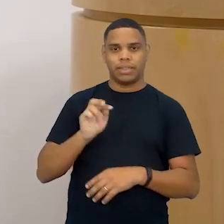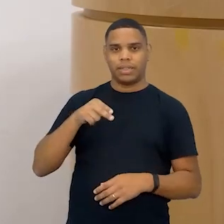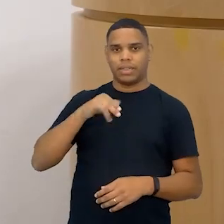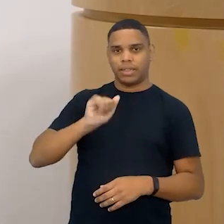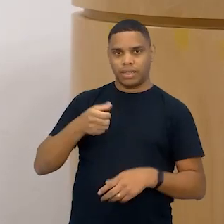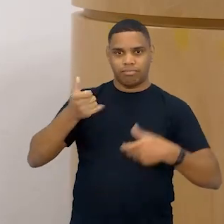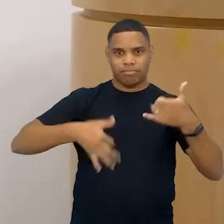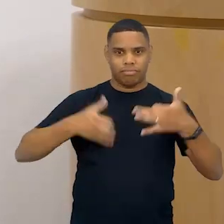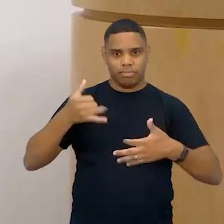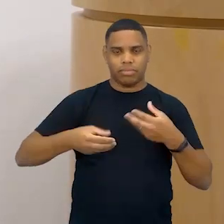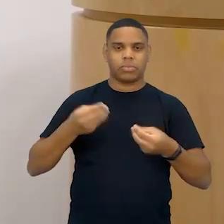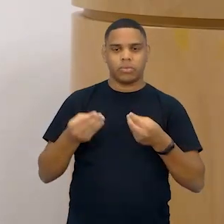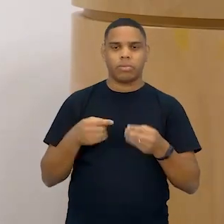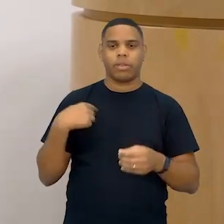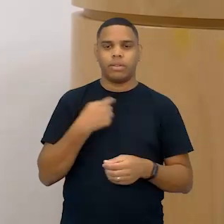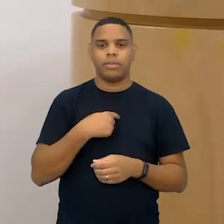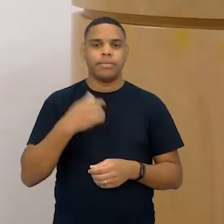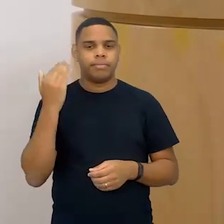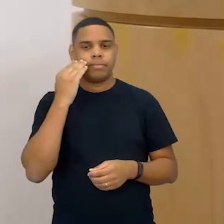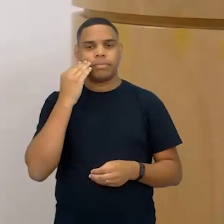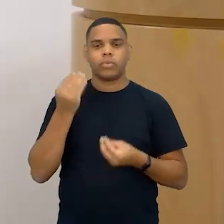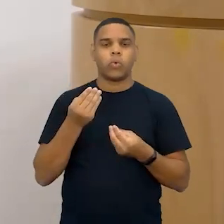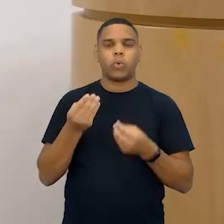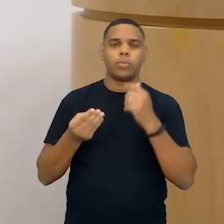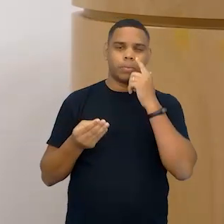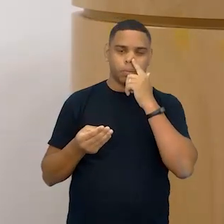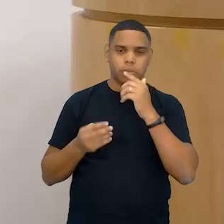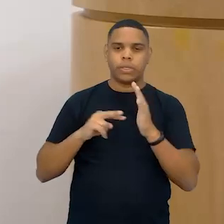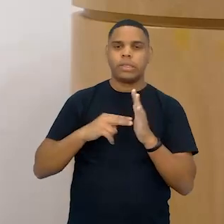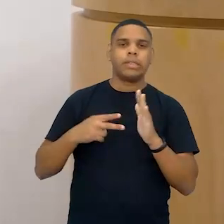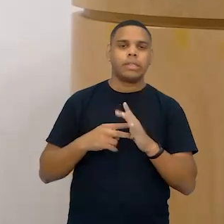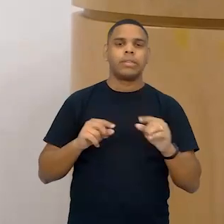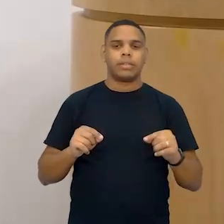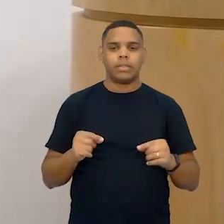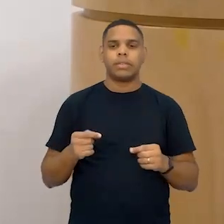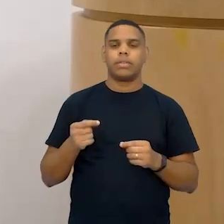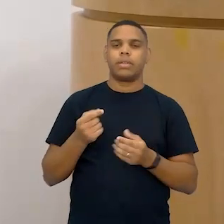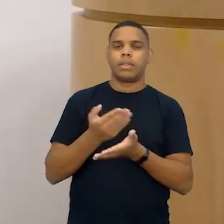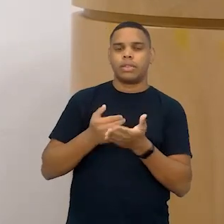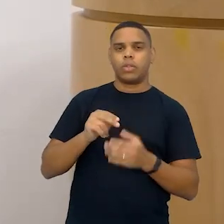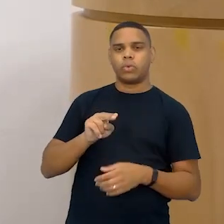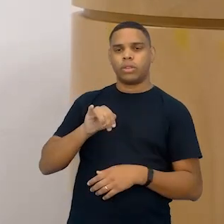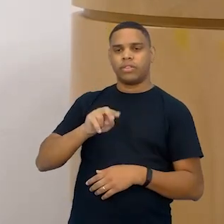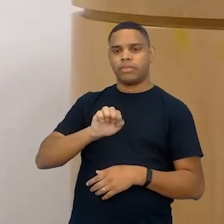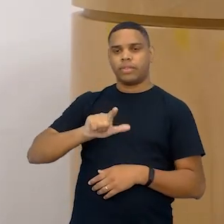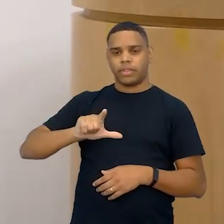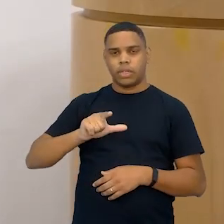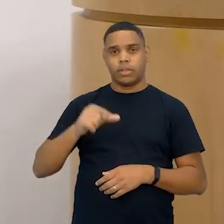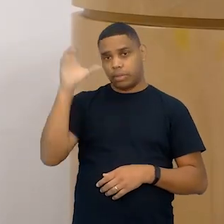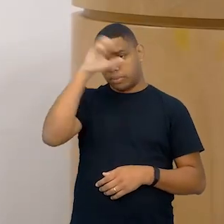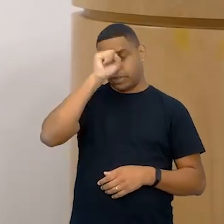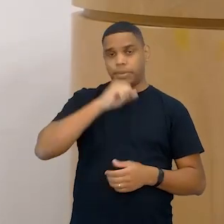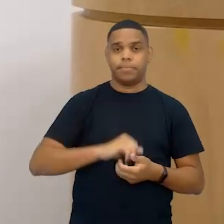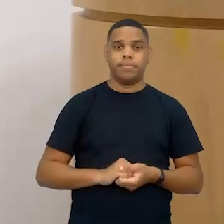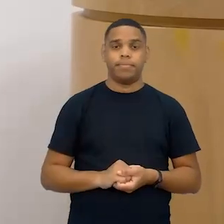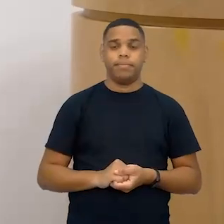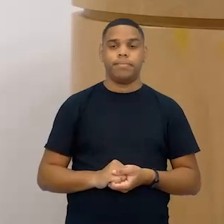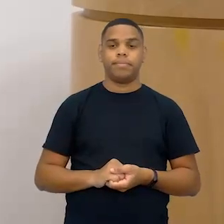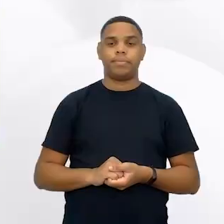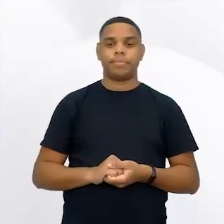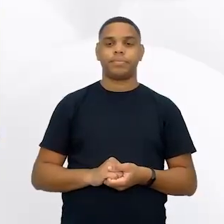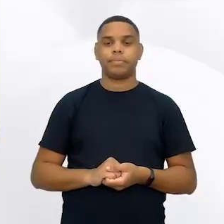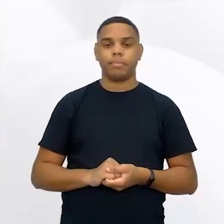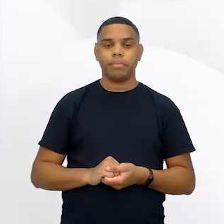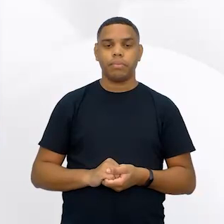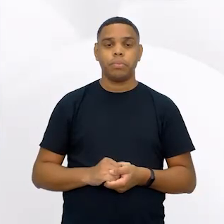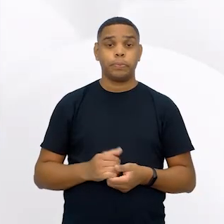Tânia aqui para a gente entender um pouco mais o que significa desenho universal de aprendizagem. Aqui para vocês na